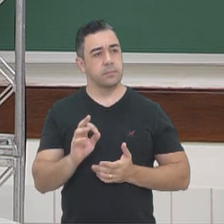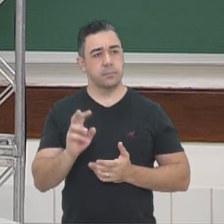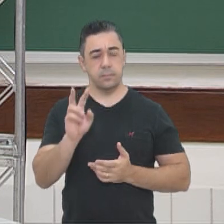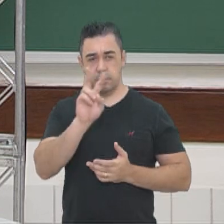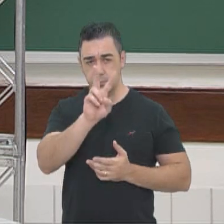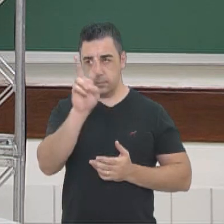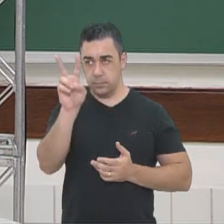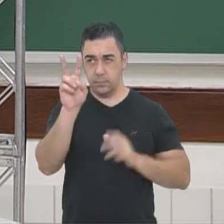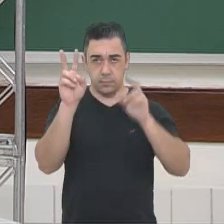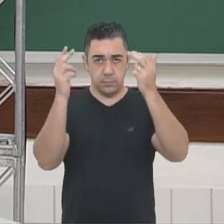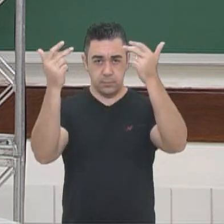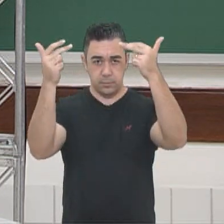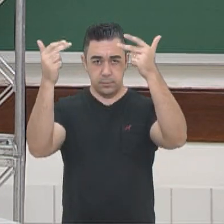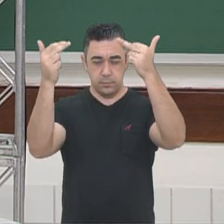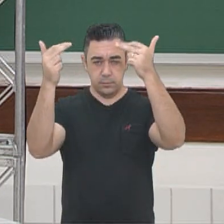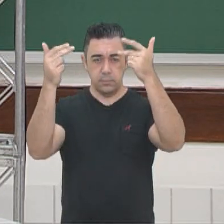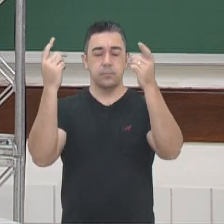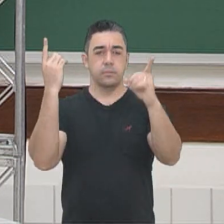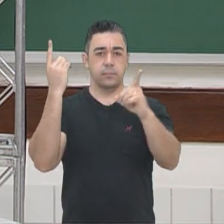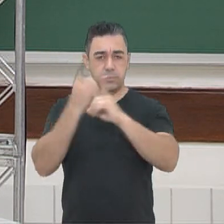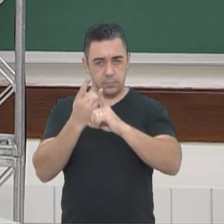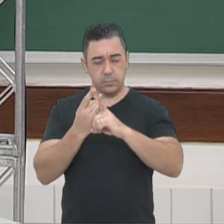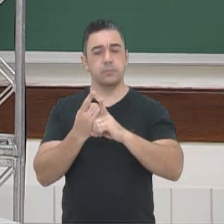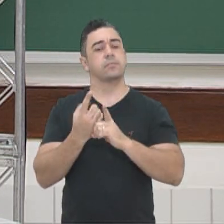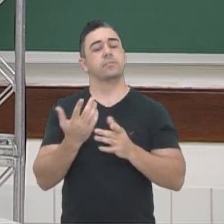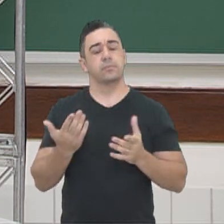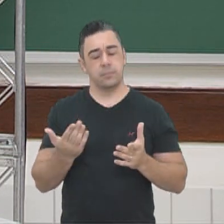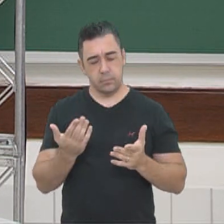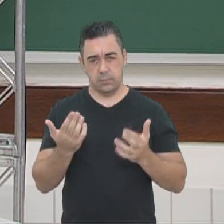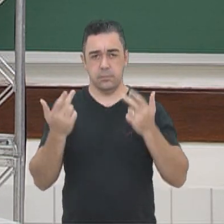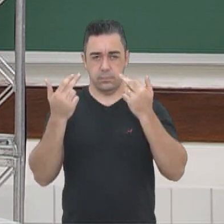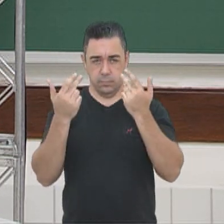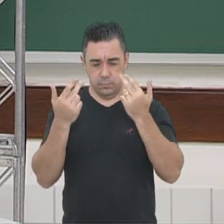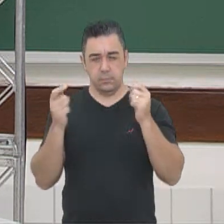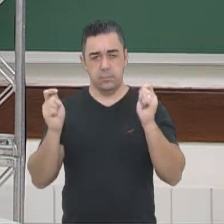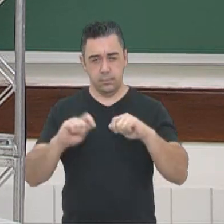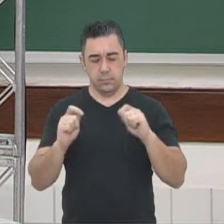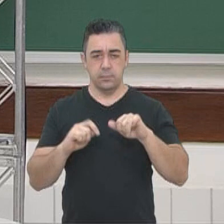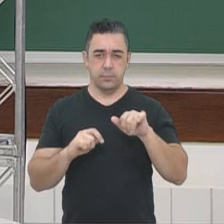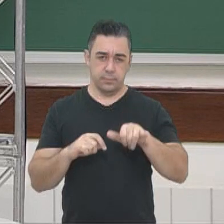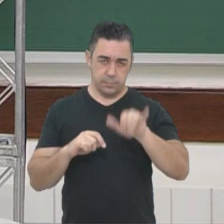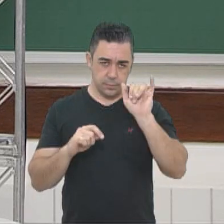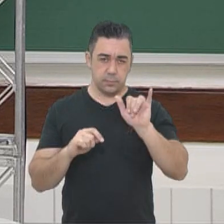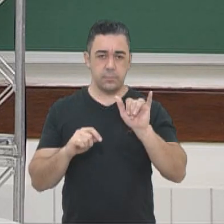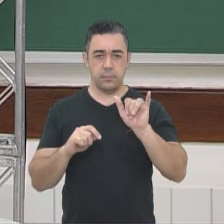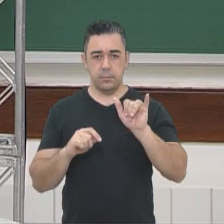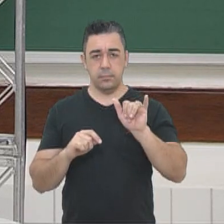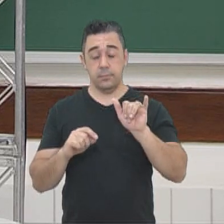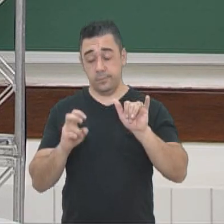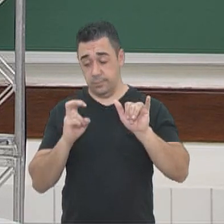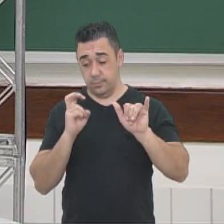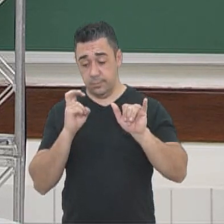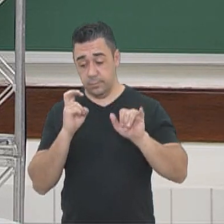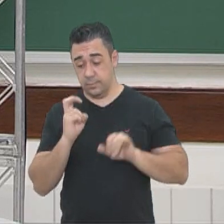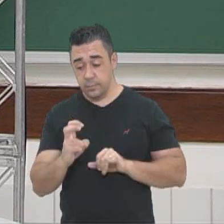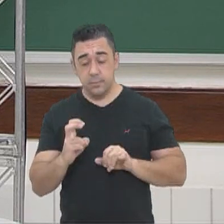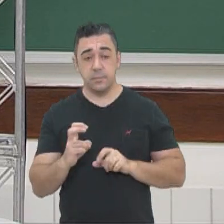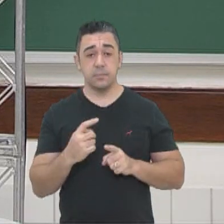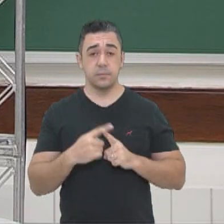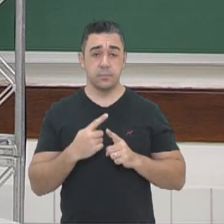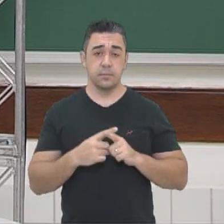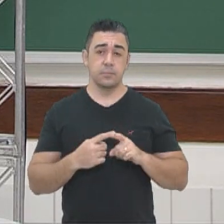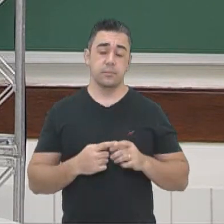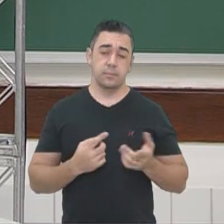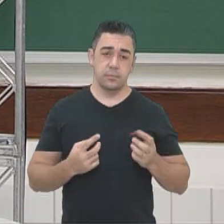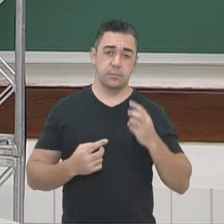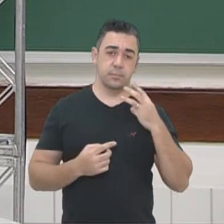dois índices são iguais, tá? Como eles são iguais, o y só pode ser 5, porque 3 vezes 5 é